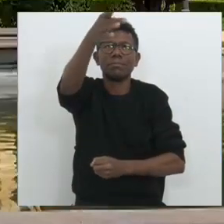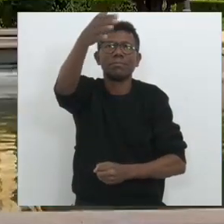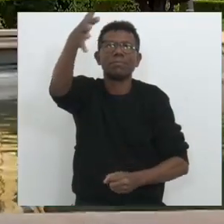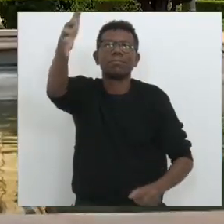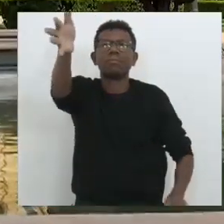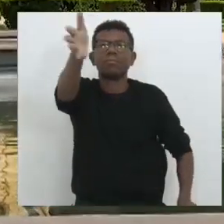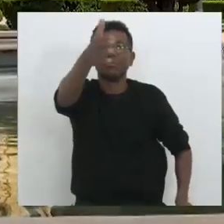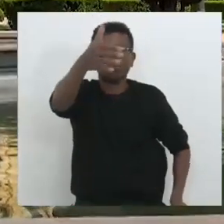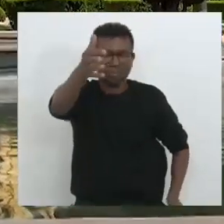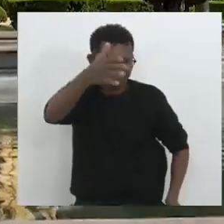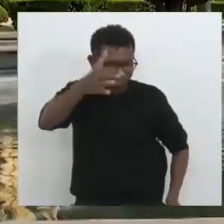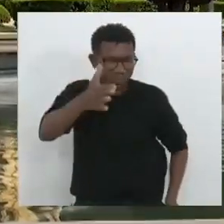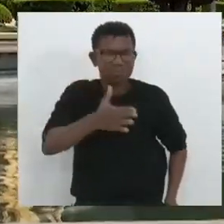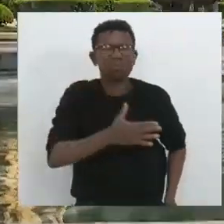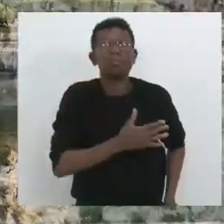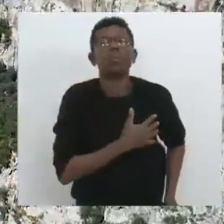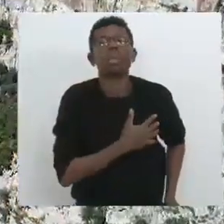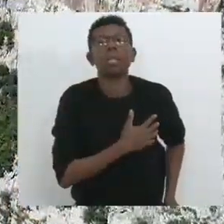Guarulhos